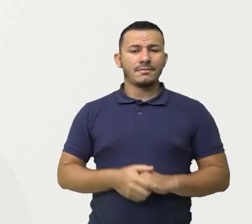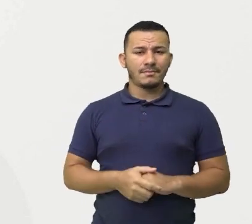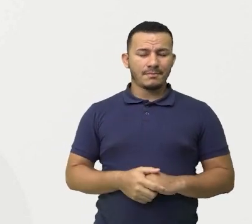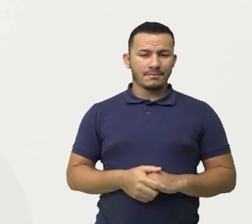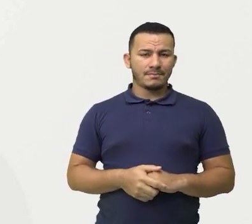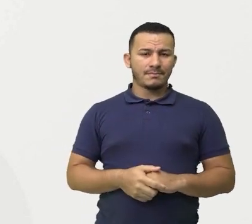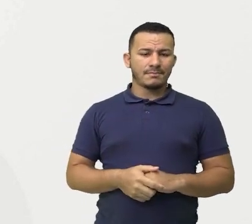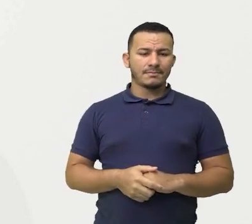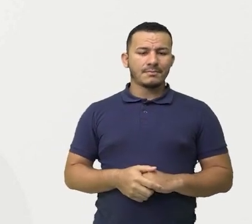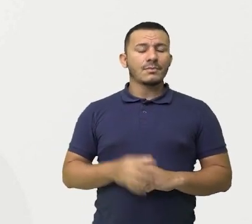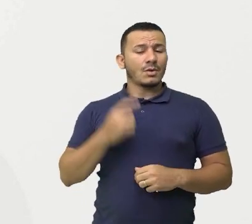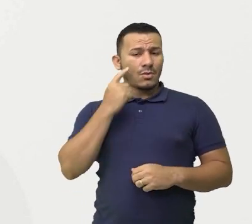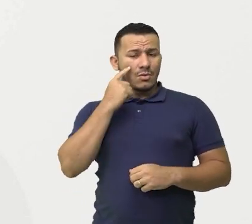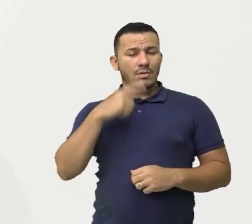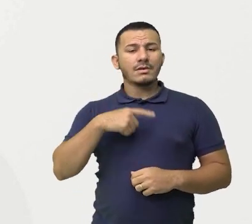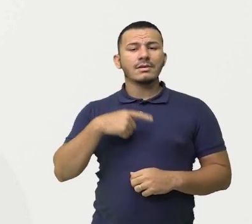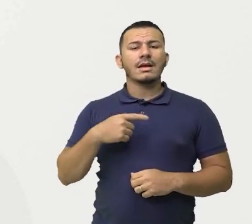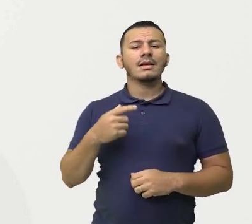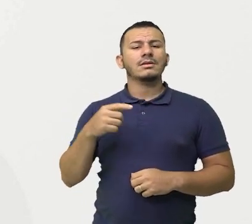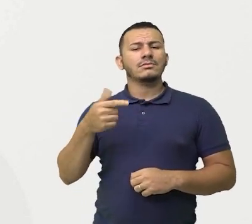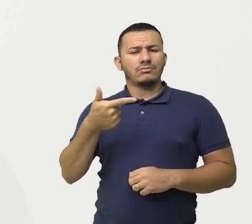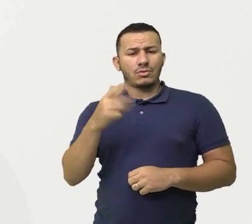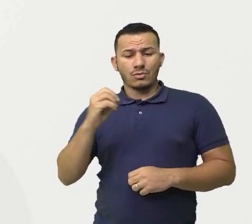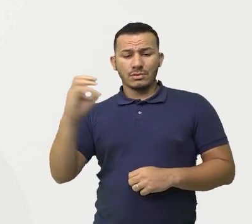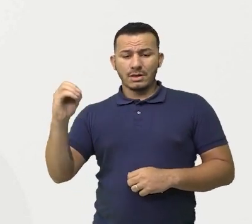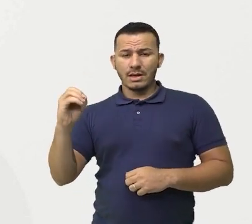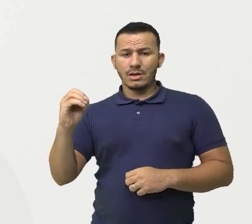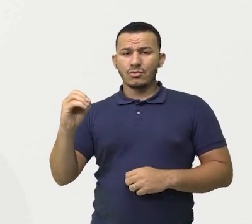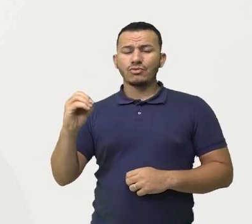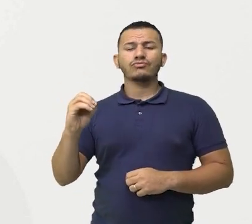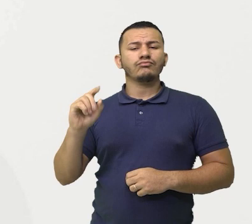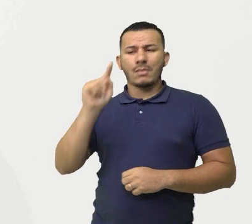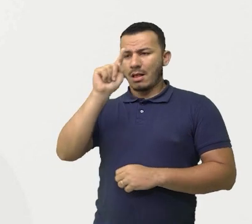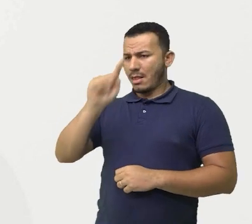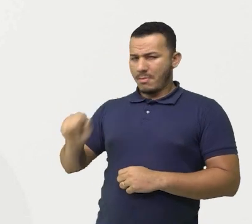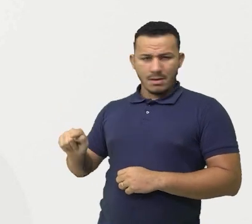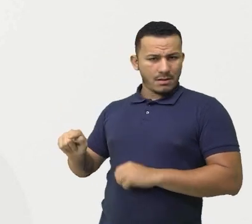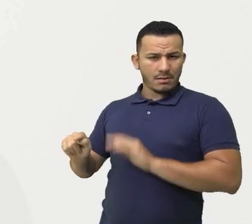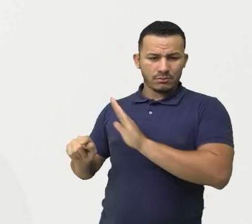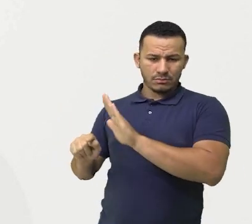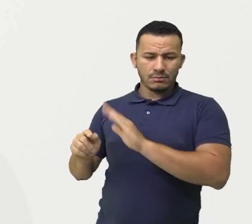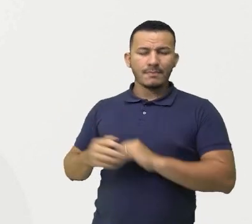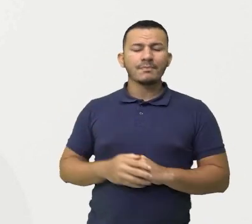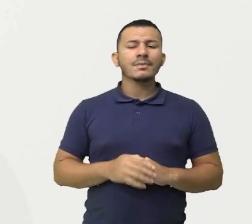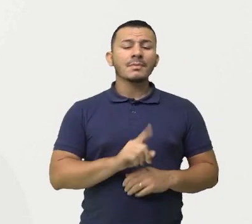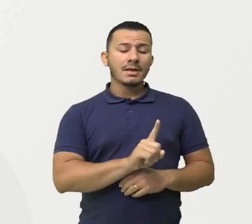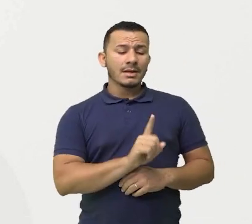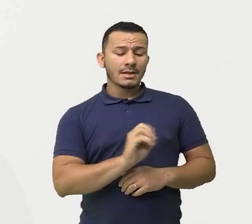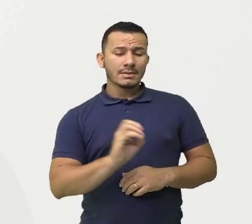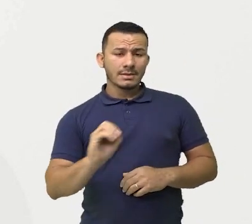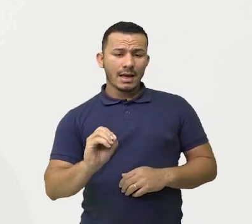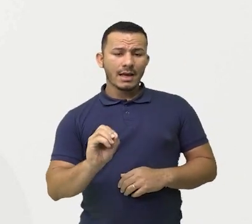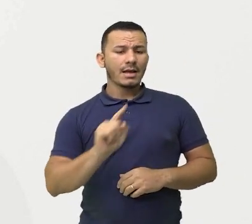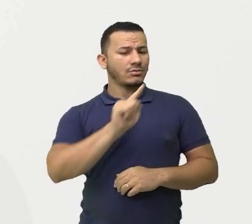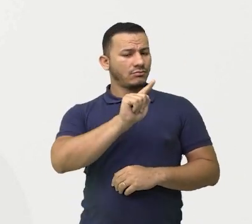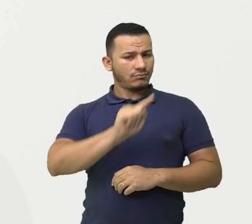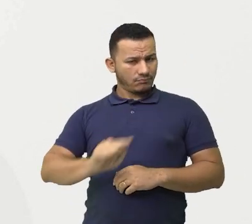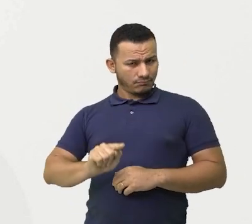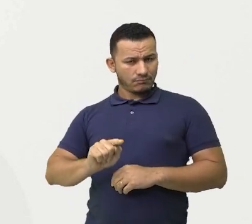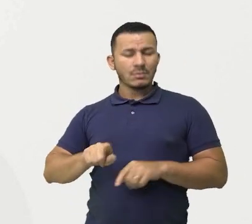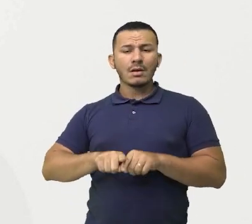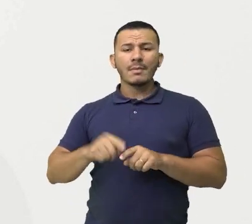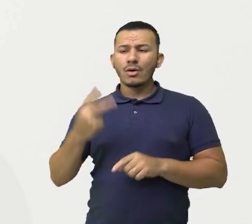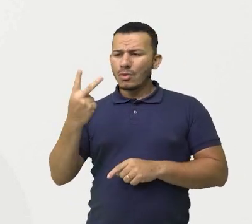ó. Tem um zero aqui, ó. Vou simplificar com esse, ó. Eliminamos esse zero. Tem outro zero aqui, ó.